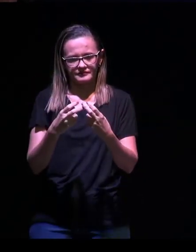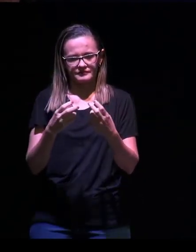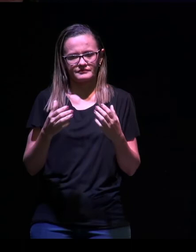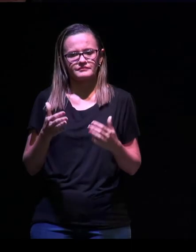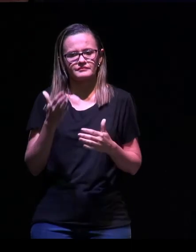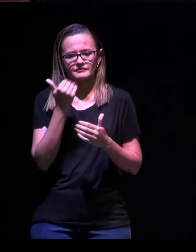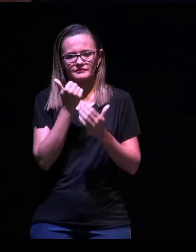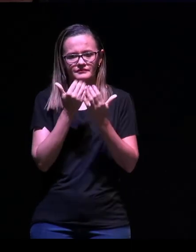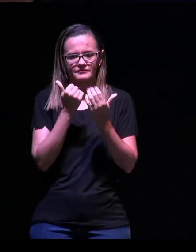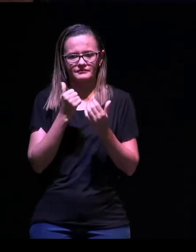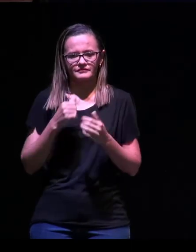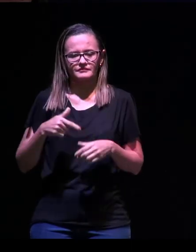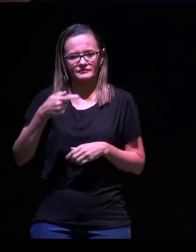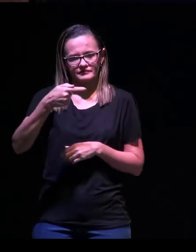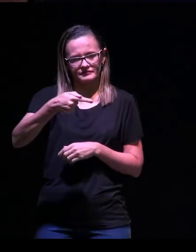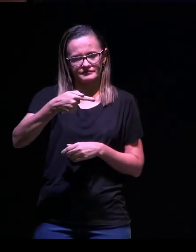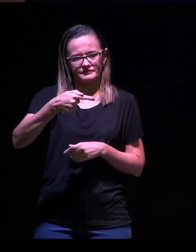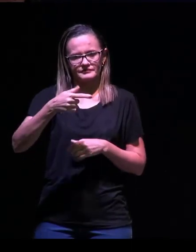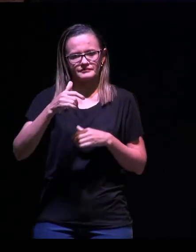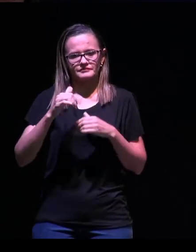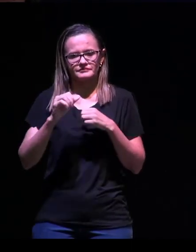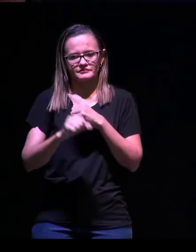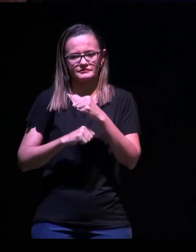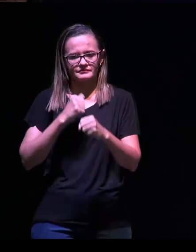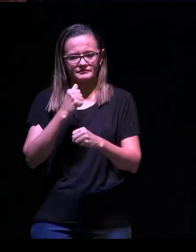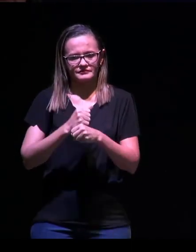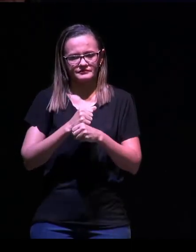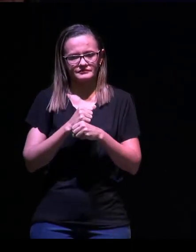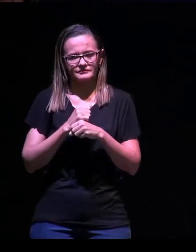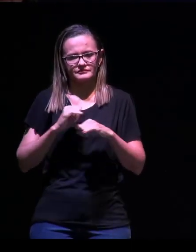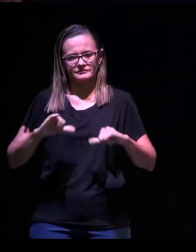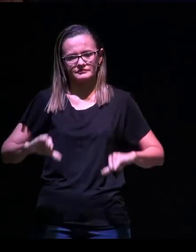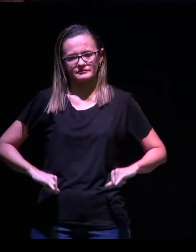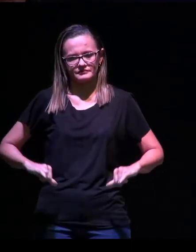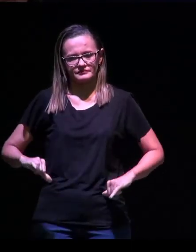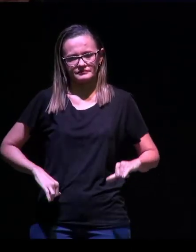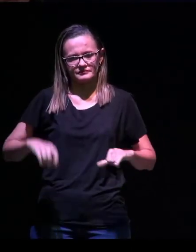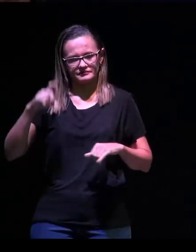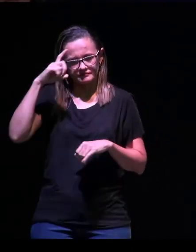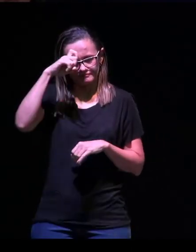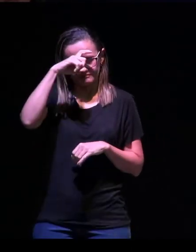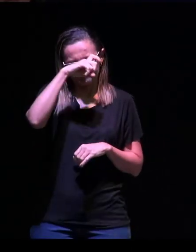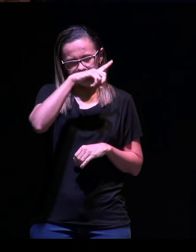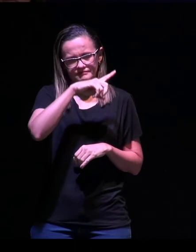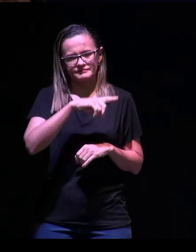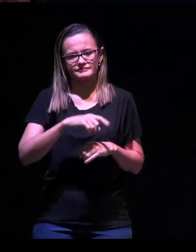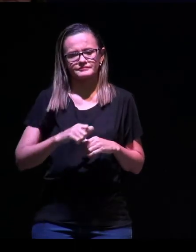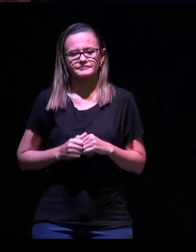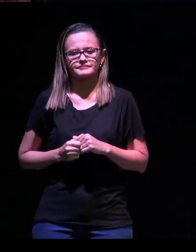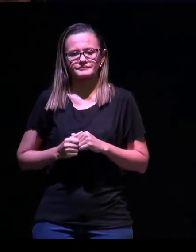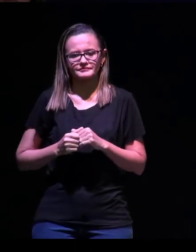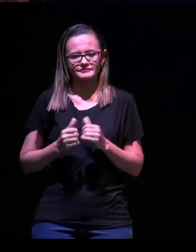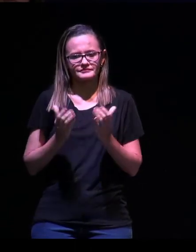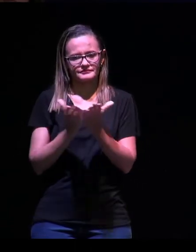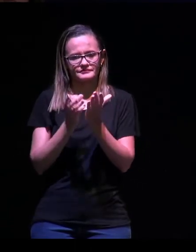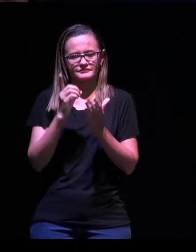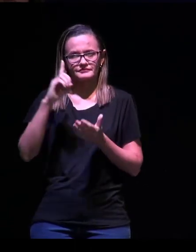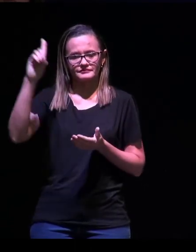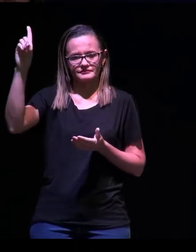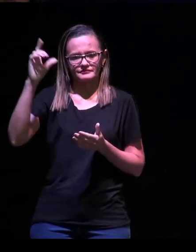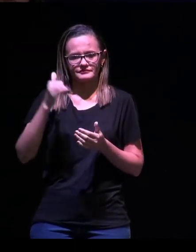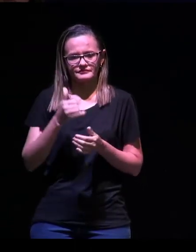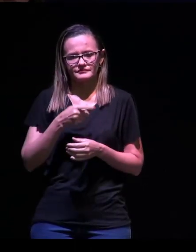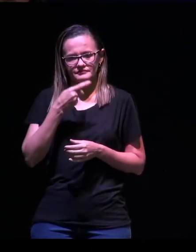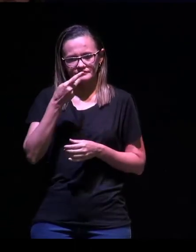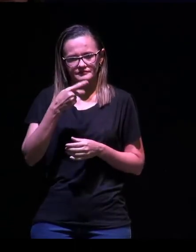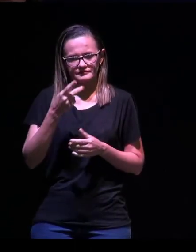7 anos de tribulação, começa logo depois do arrebatamento. A Bíblia diz que, em